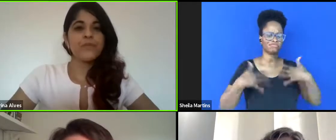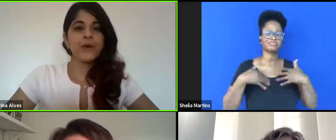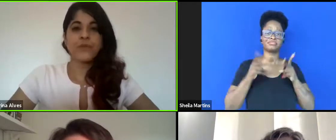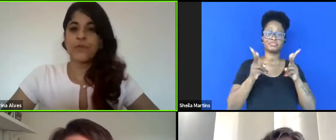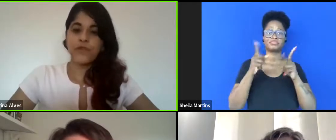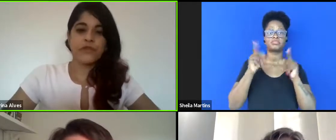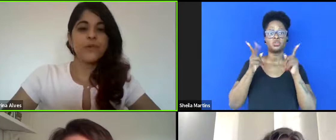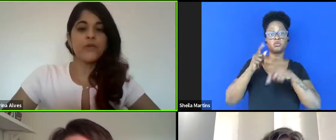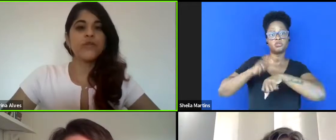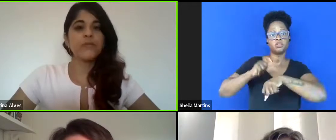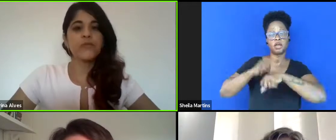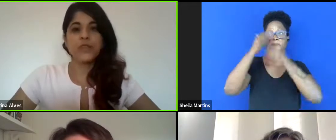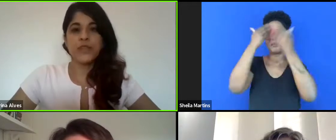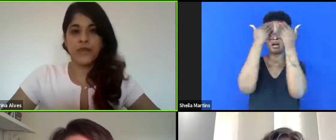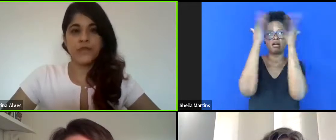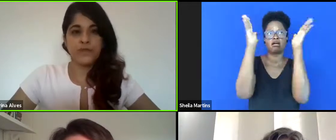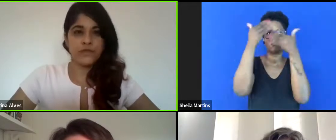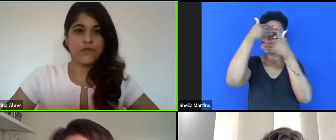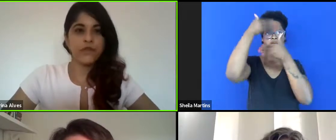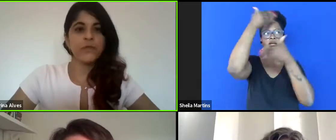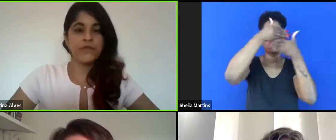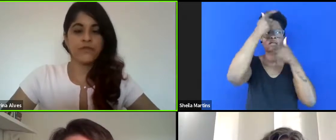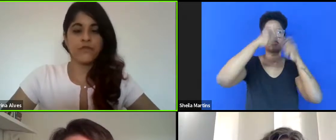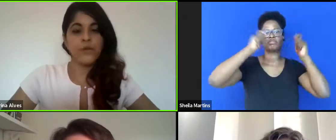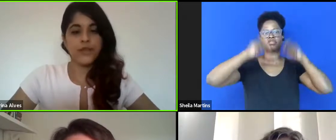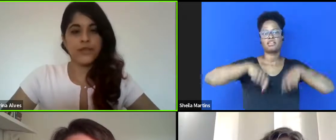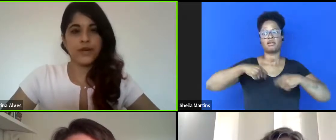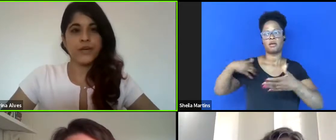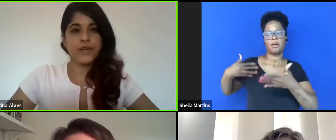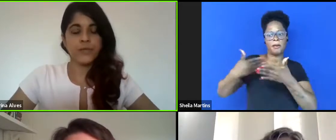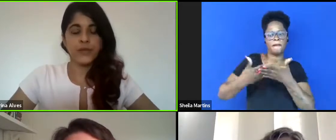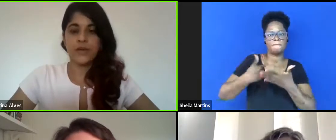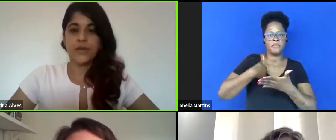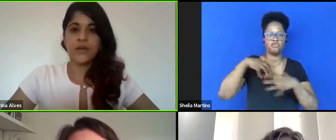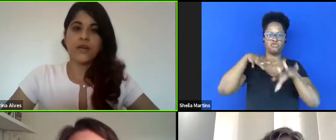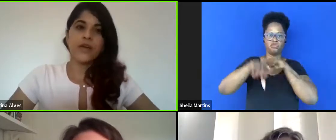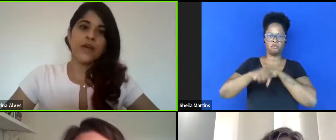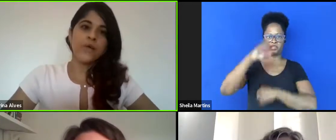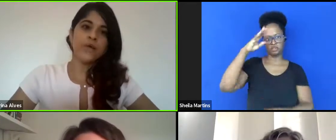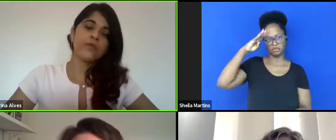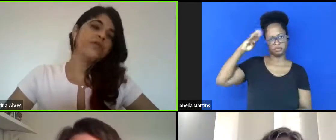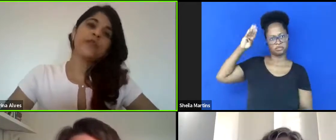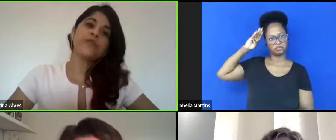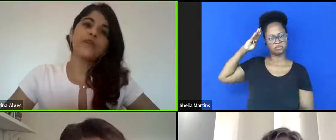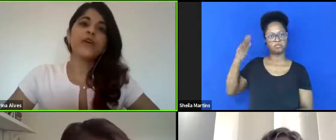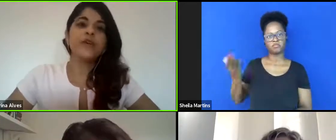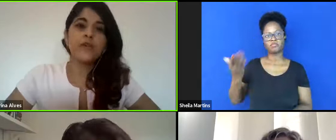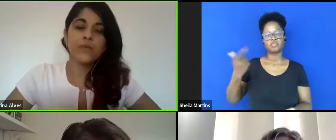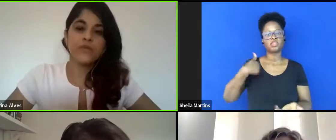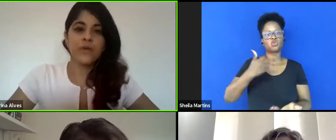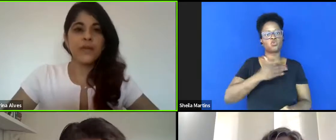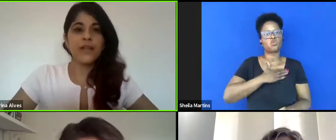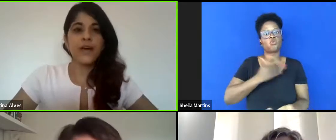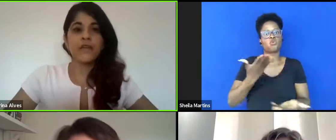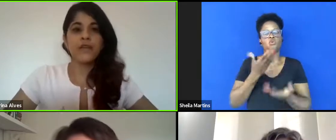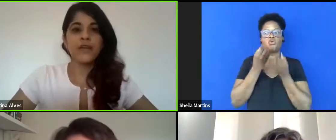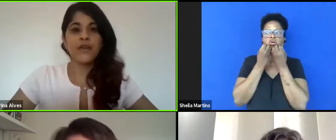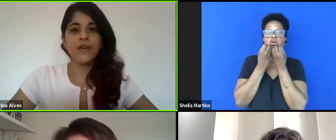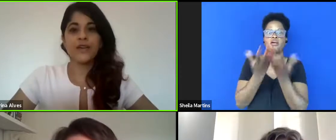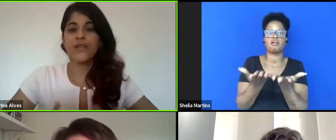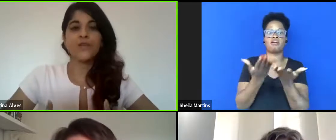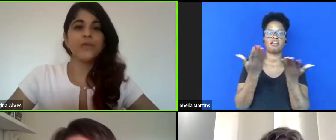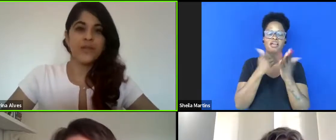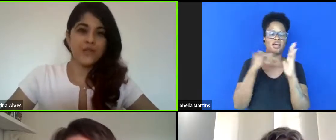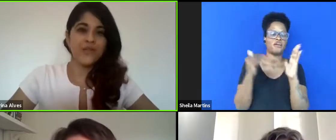mesmo tempo me abriu muitas portas e oportunidades durante toda a minha formação acadêmica. O que eu gostaria de deixar aqui como última palavra